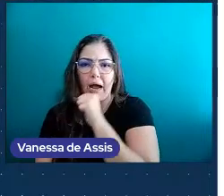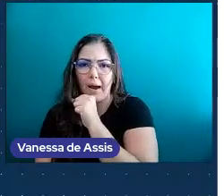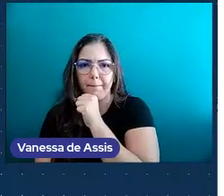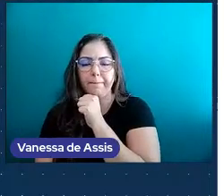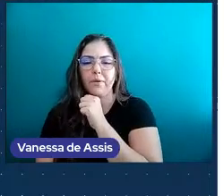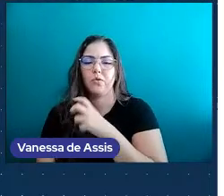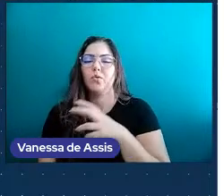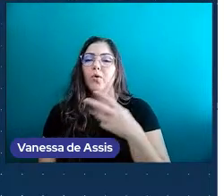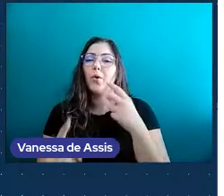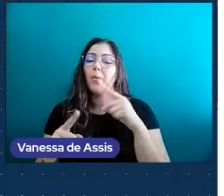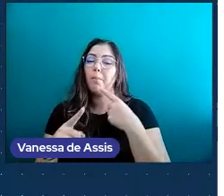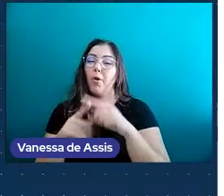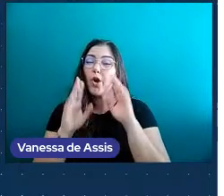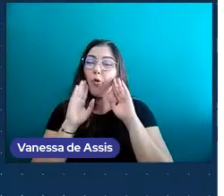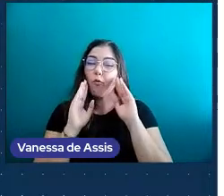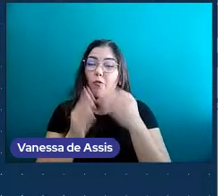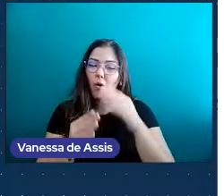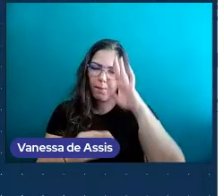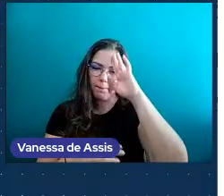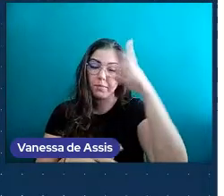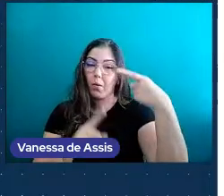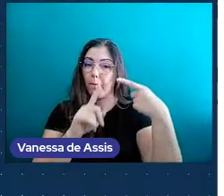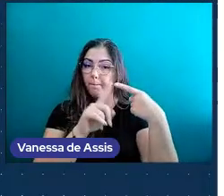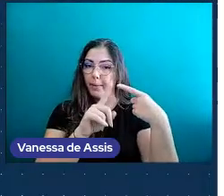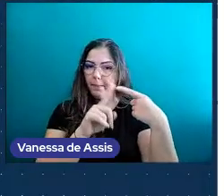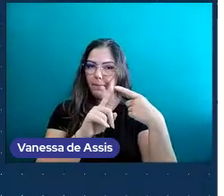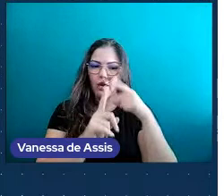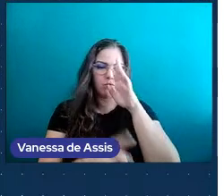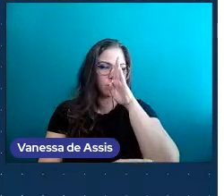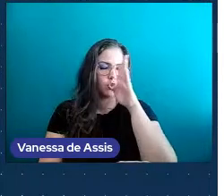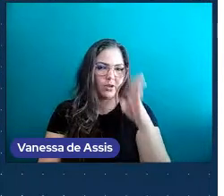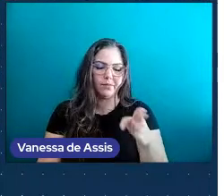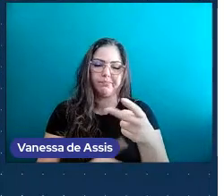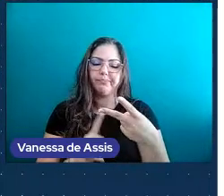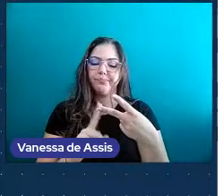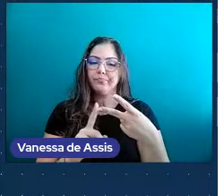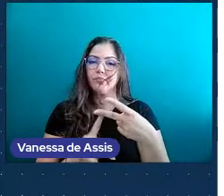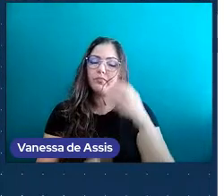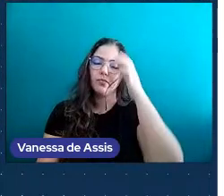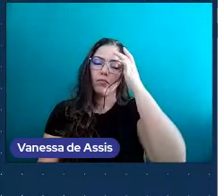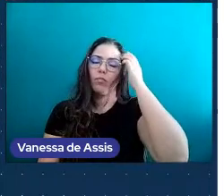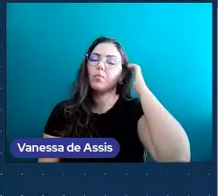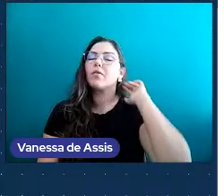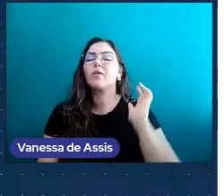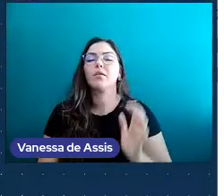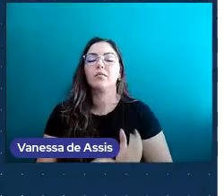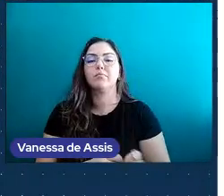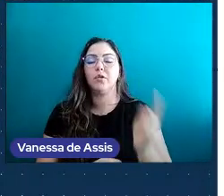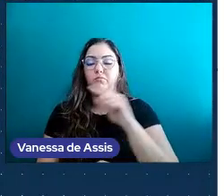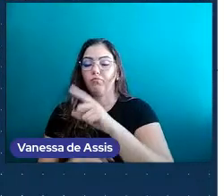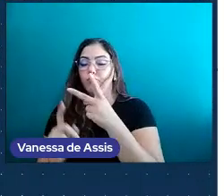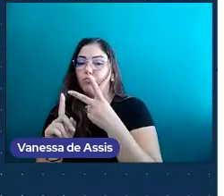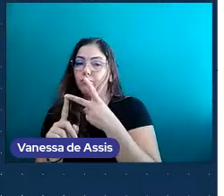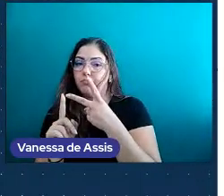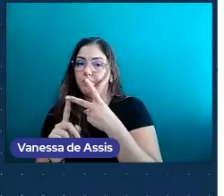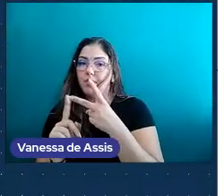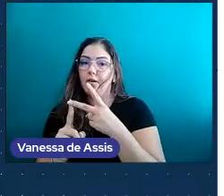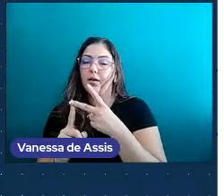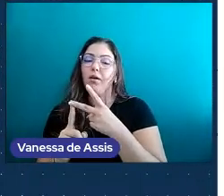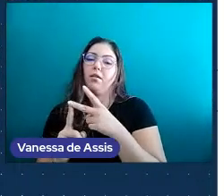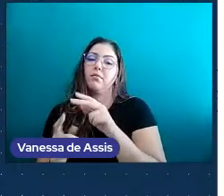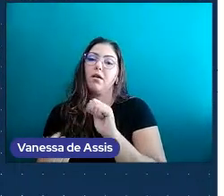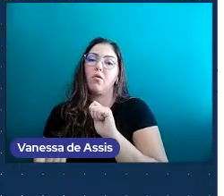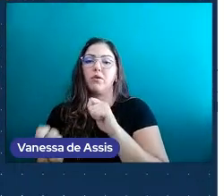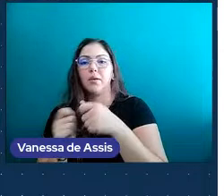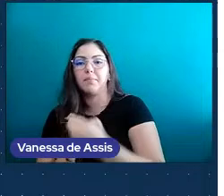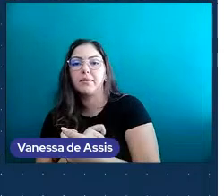são intrínsecos à pesquisa qualitativa. Então, esses adaptados, como eu falei, ou também chamados de paralelos e extrínsecos,